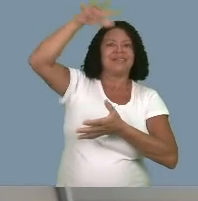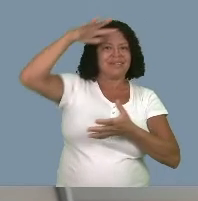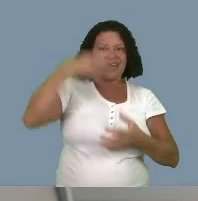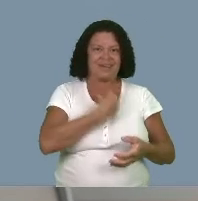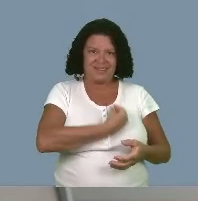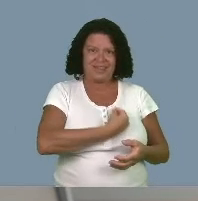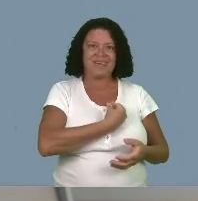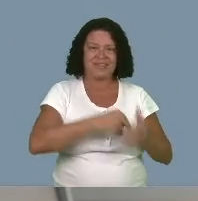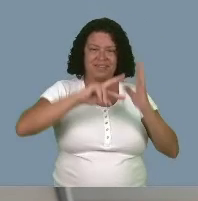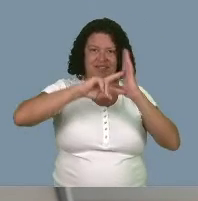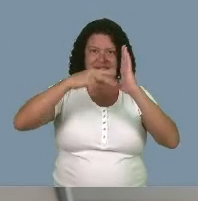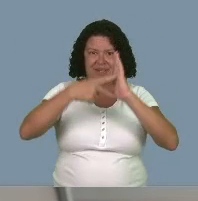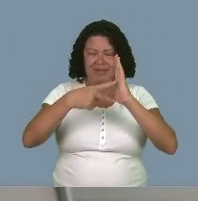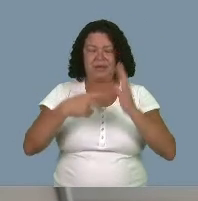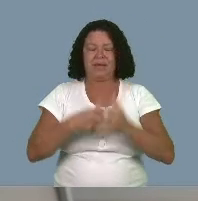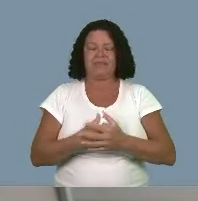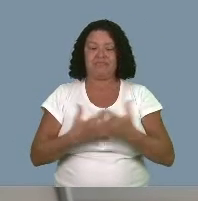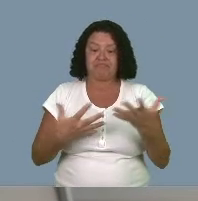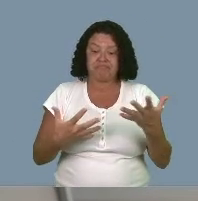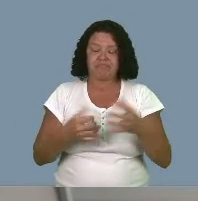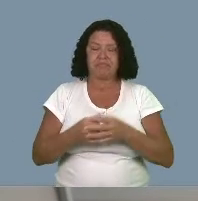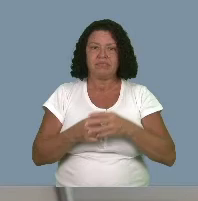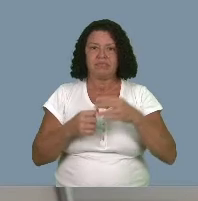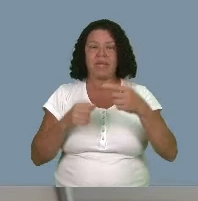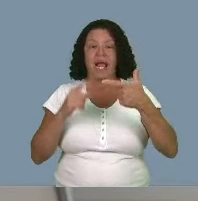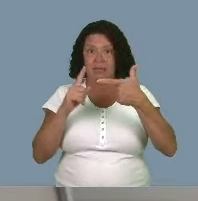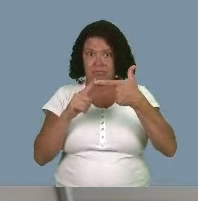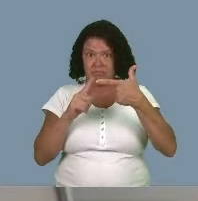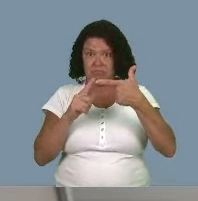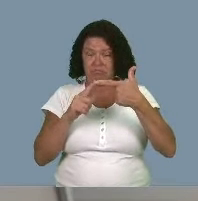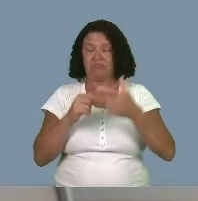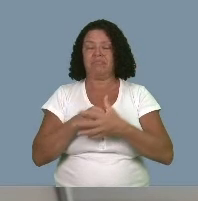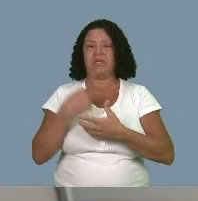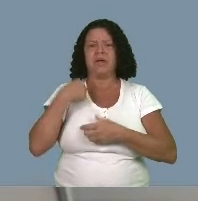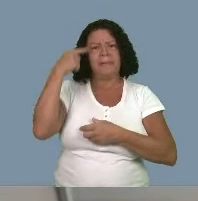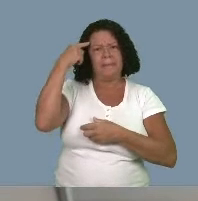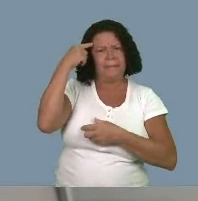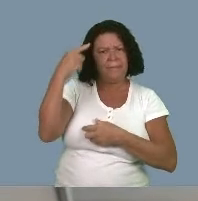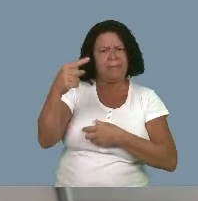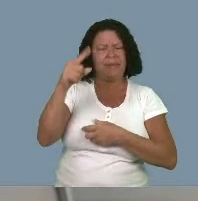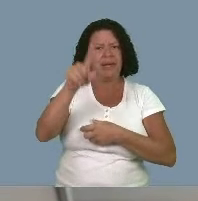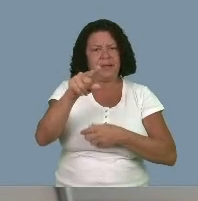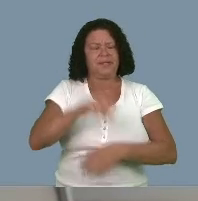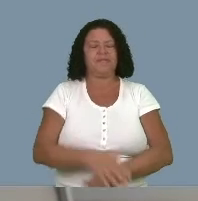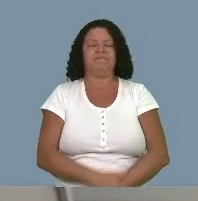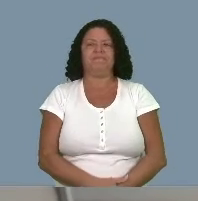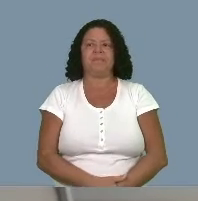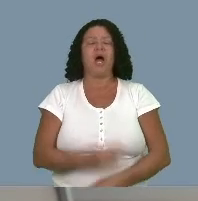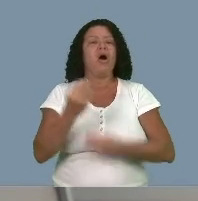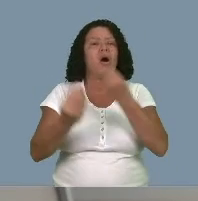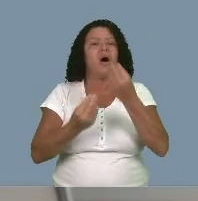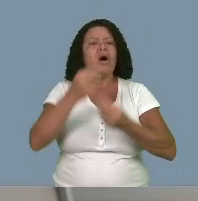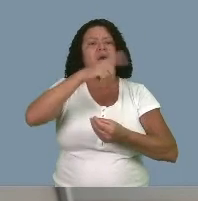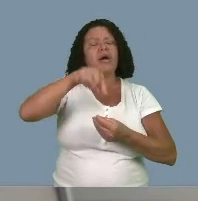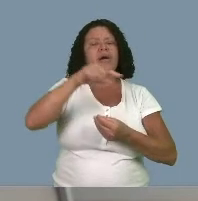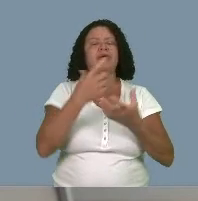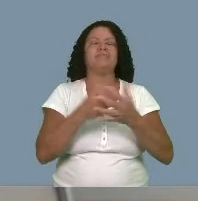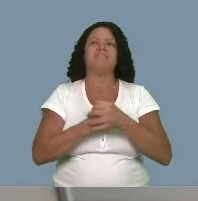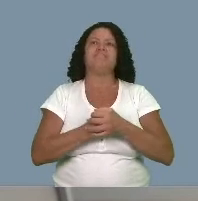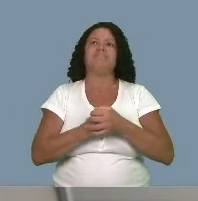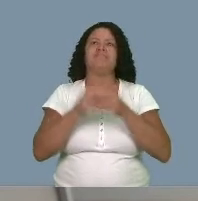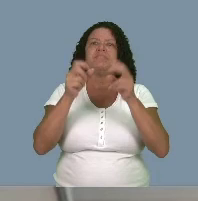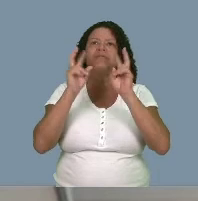vida. A segunda coisa que eu penso é como é bastante